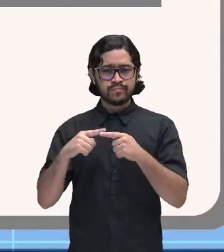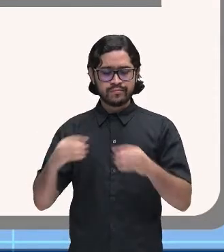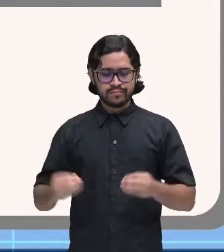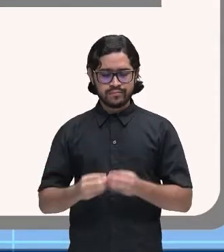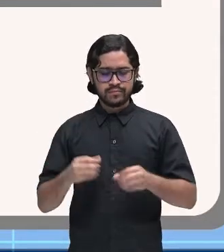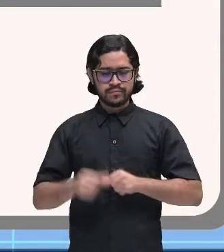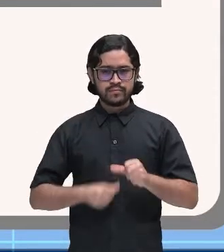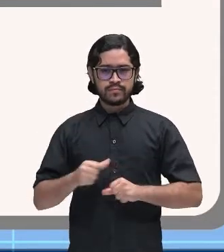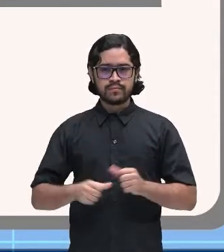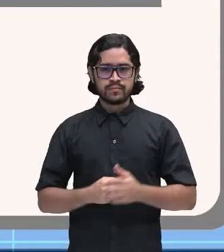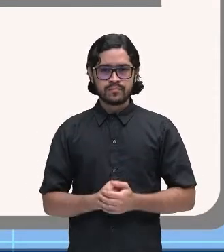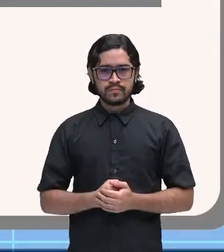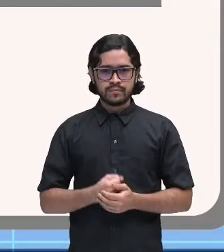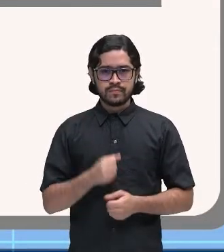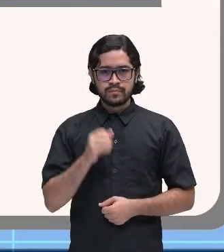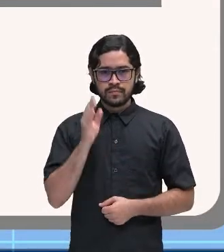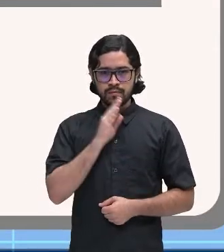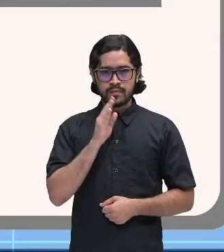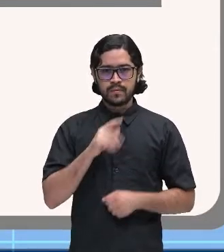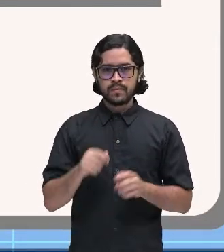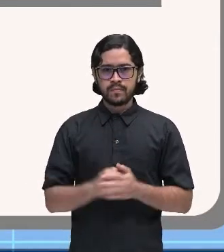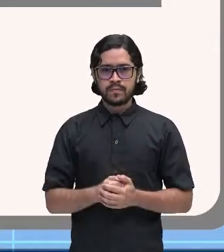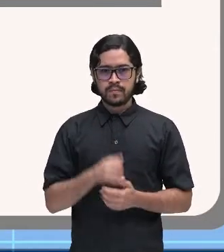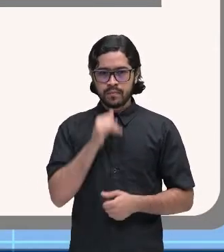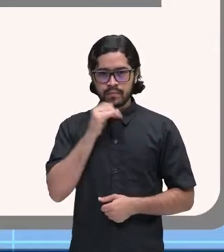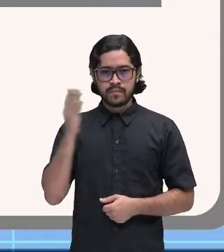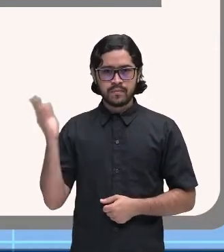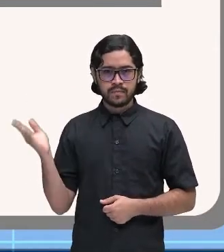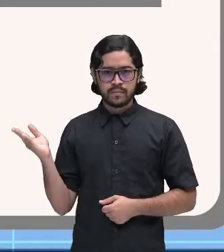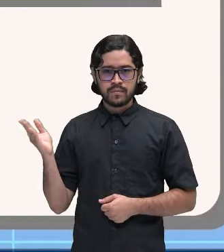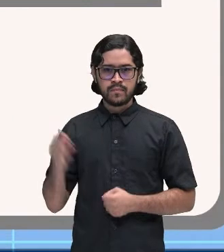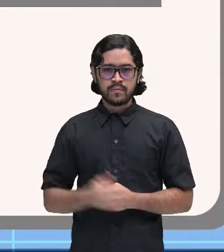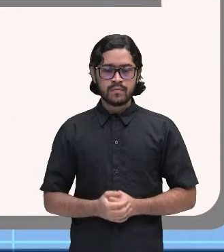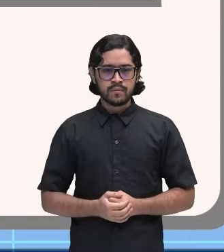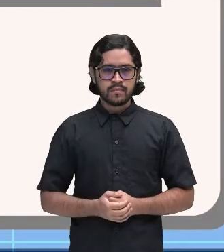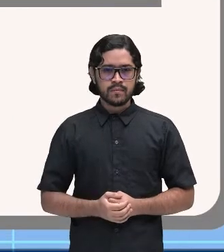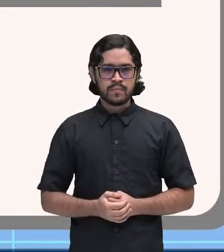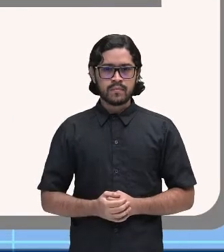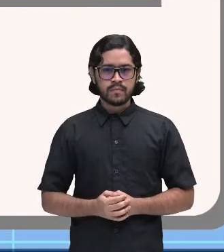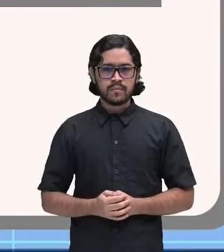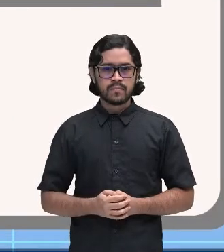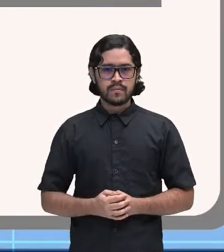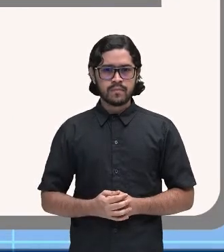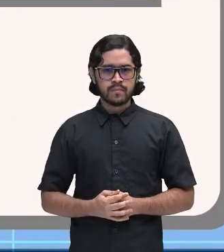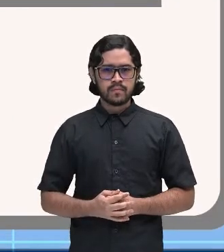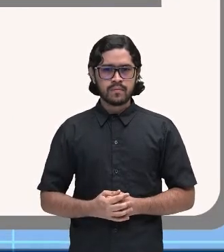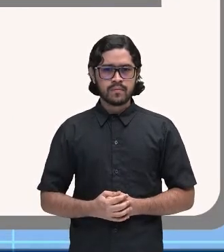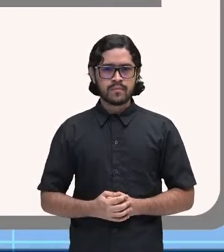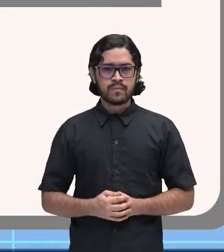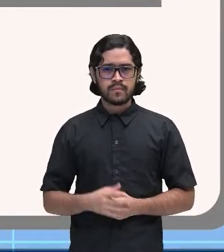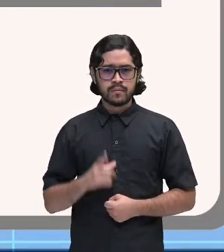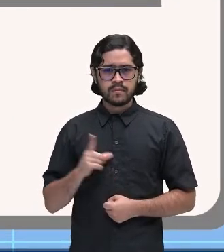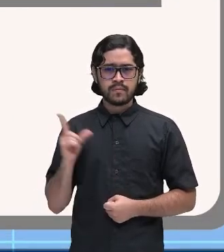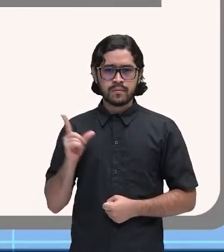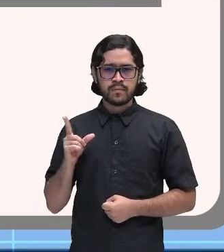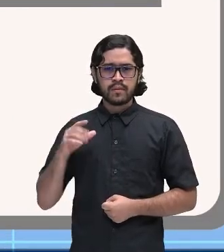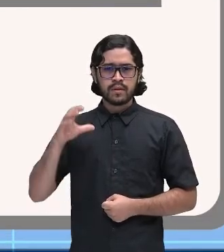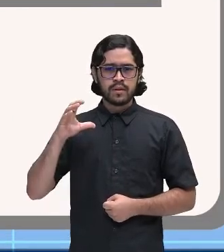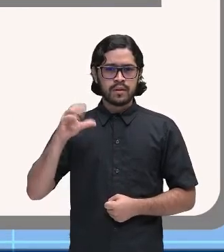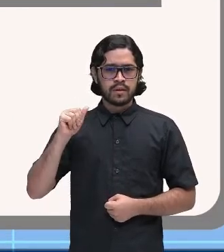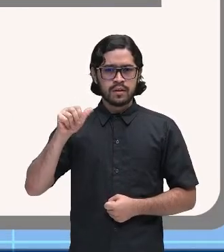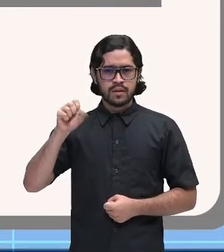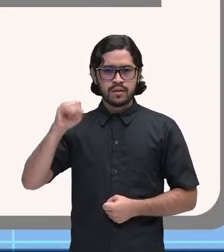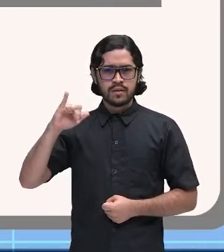proteína, gerando peptona. A renina, ela degrada a caseína, que ajuda na coagulação do leite.